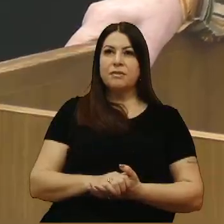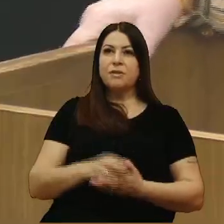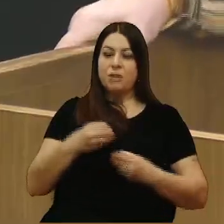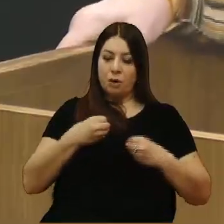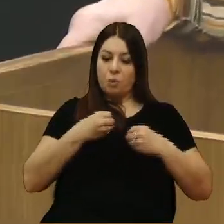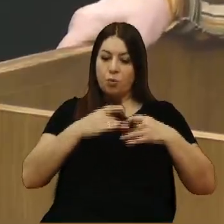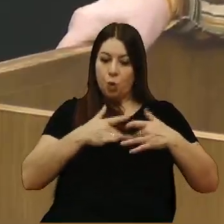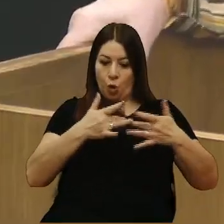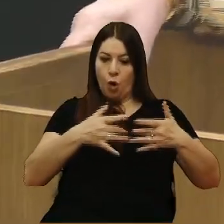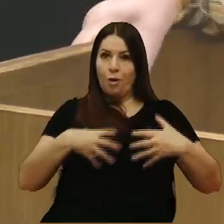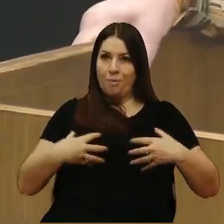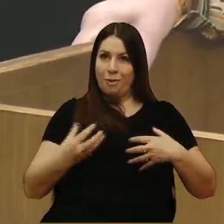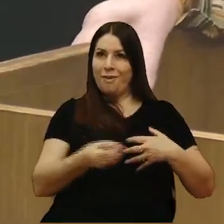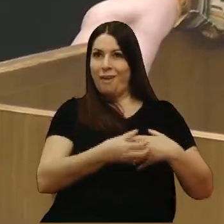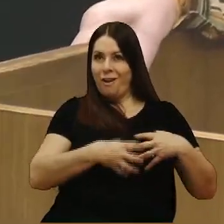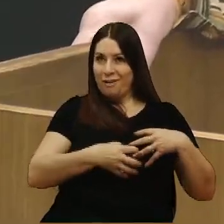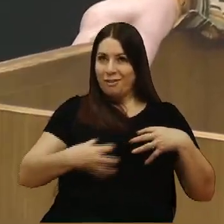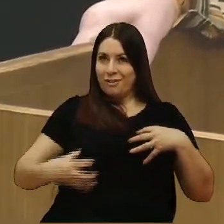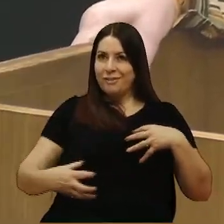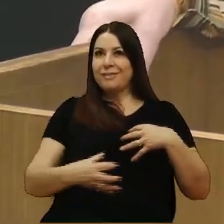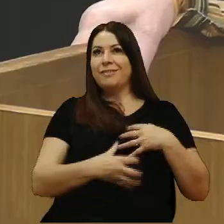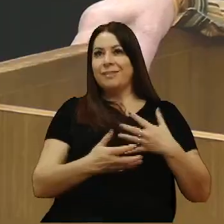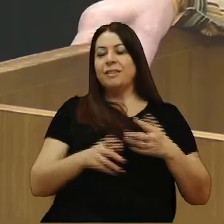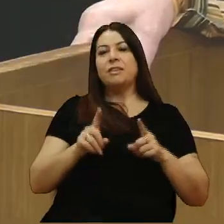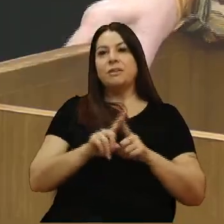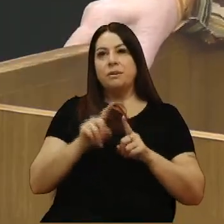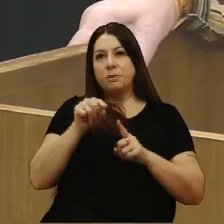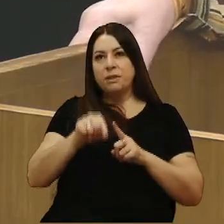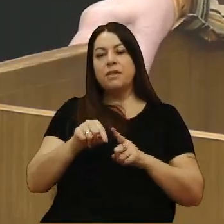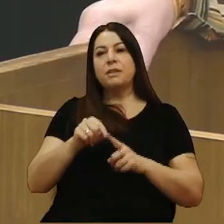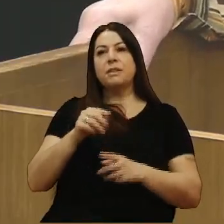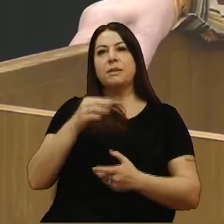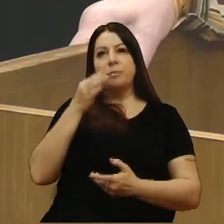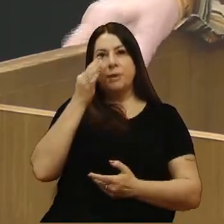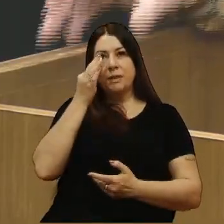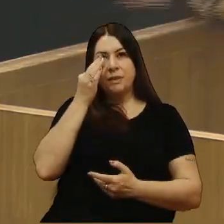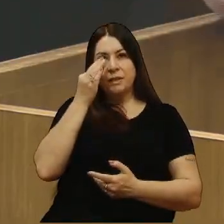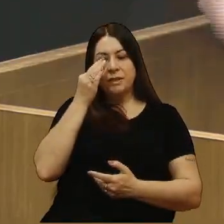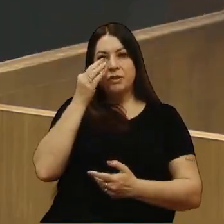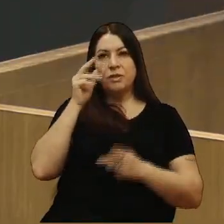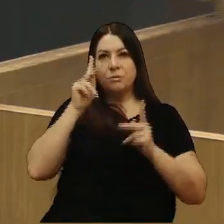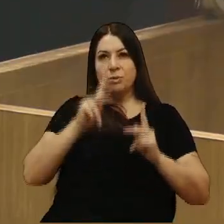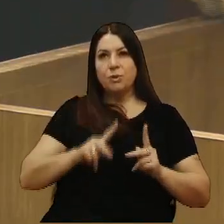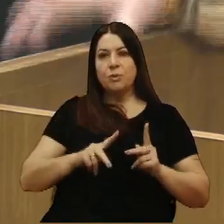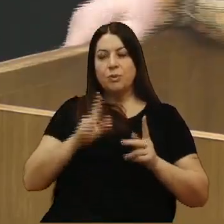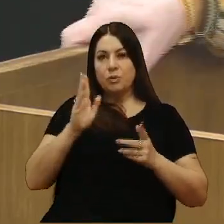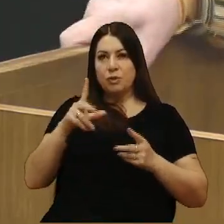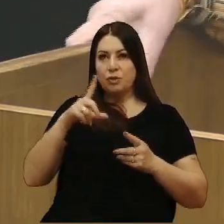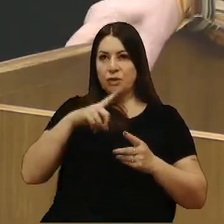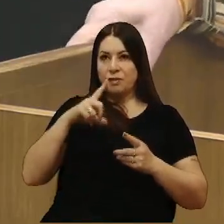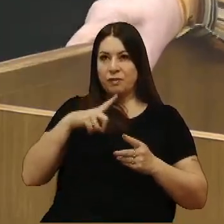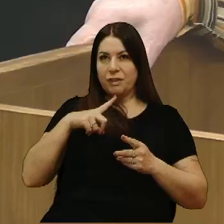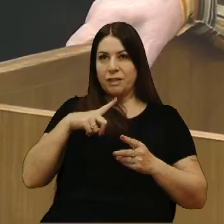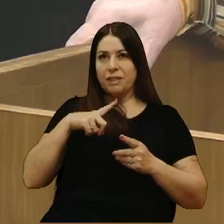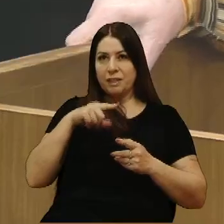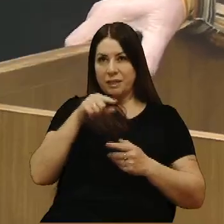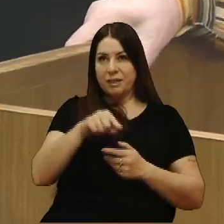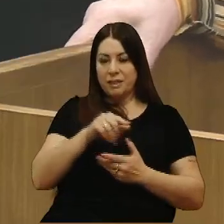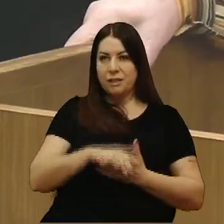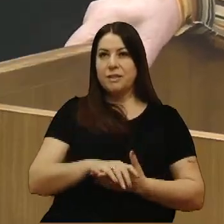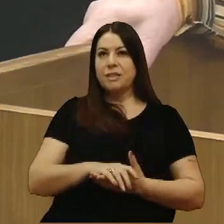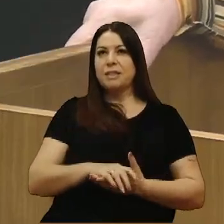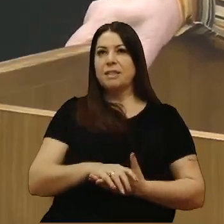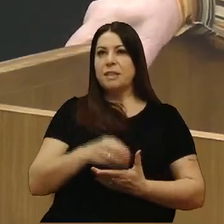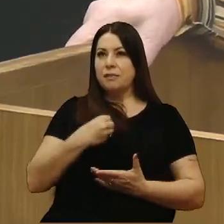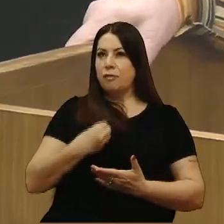órgão. Eu tenho também aqui presentes as pessoas que já tiveram esse sim e